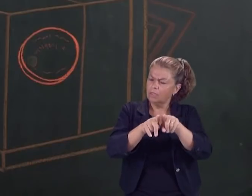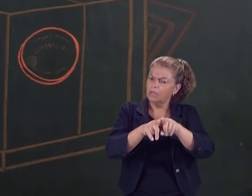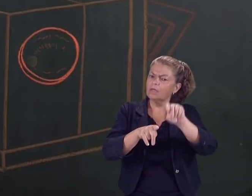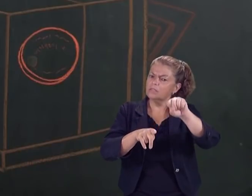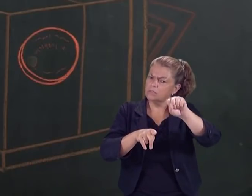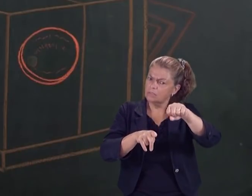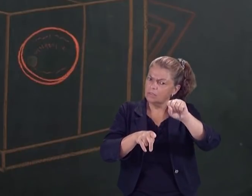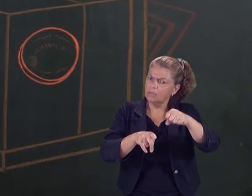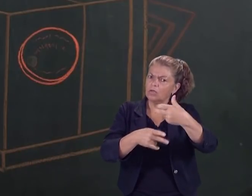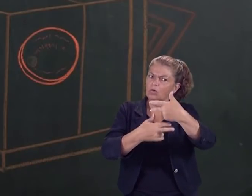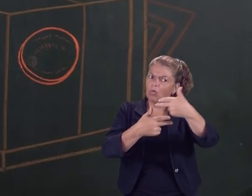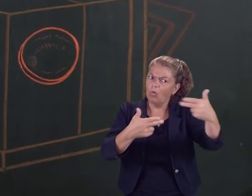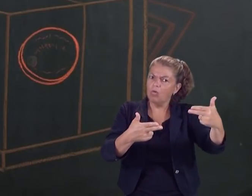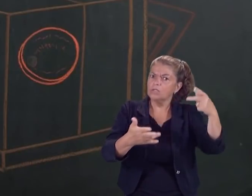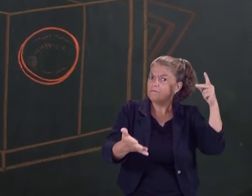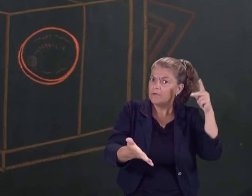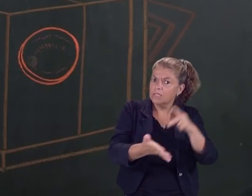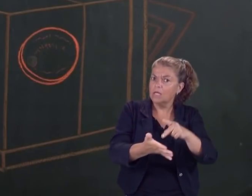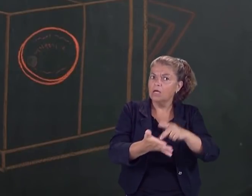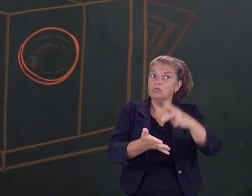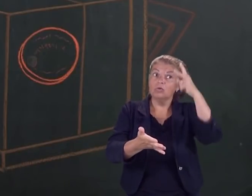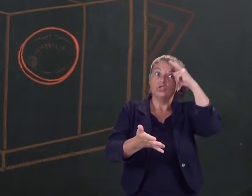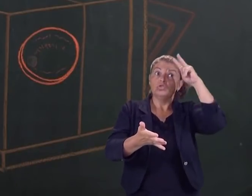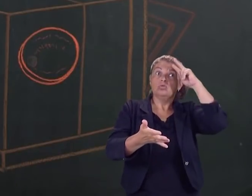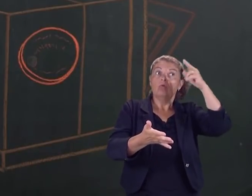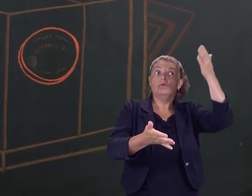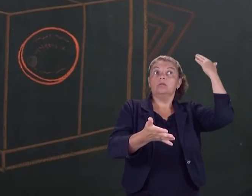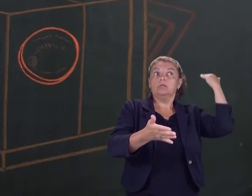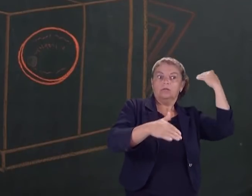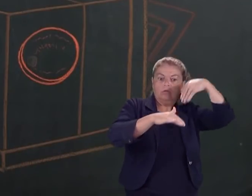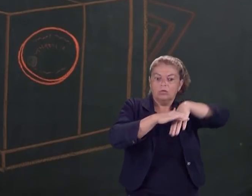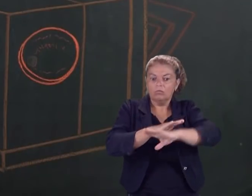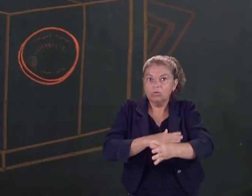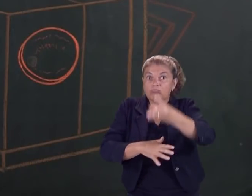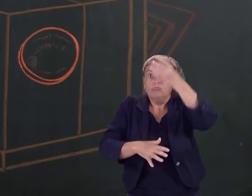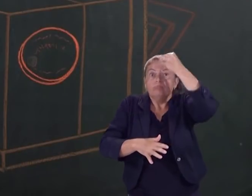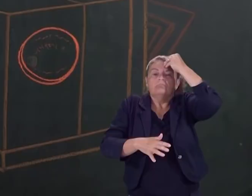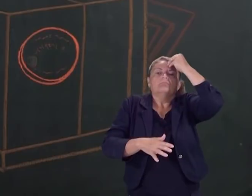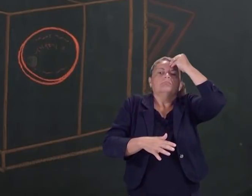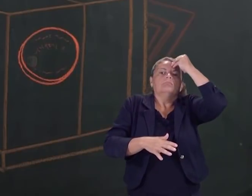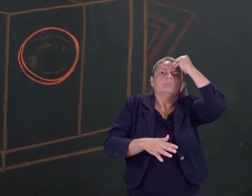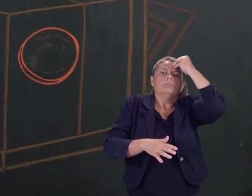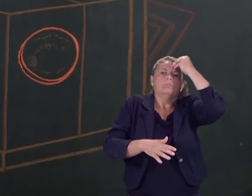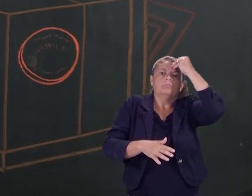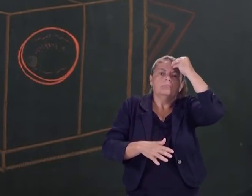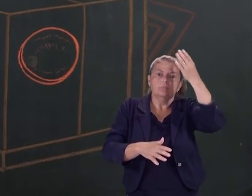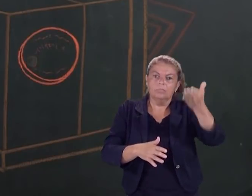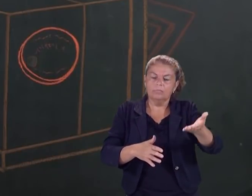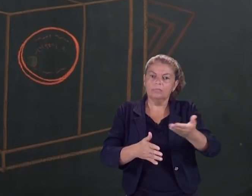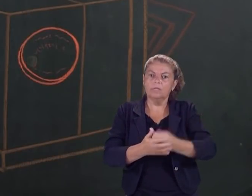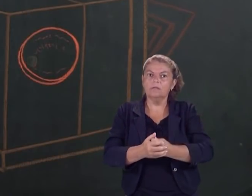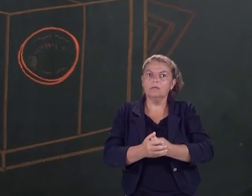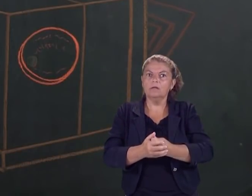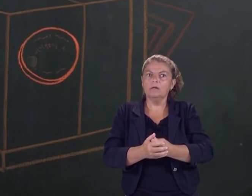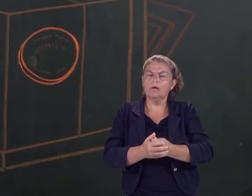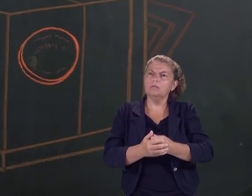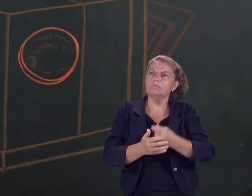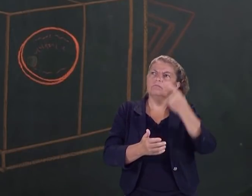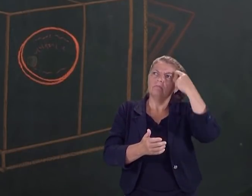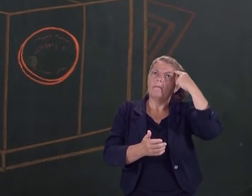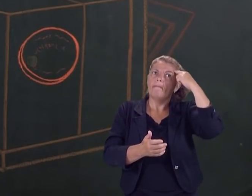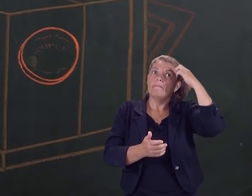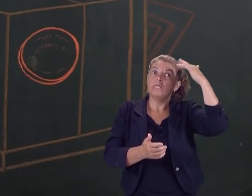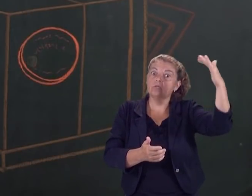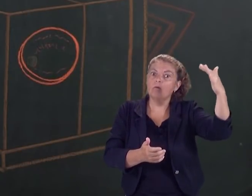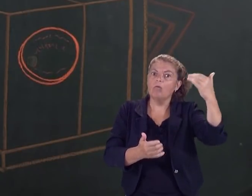dificuldade, eles tentaram romper essa ideia de realismo de novo, então tentar voltar os olhos para a arte.